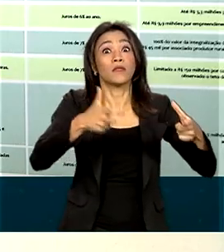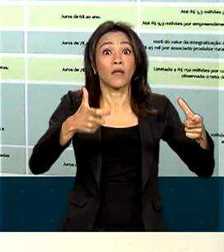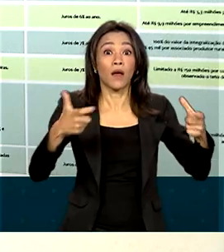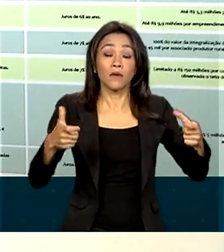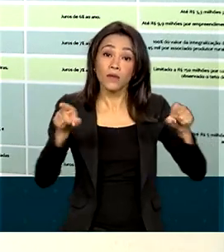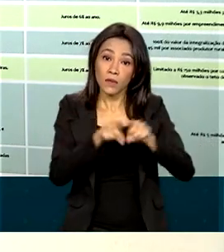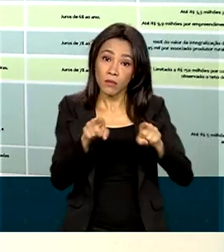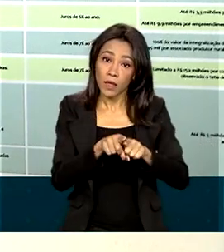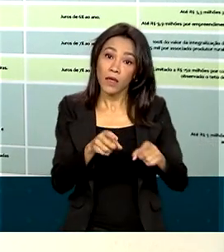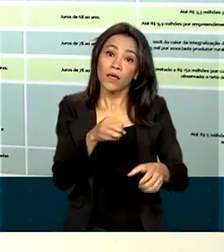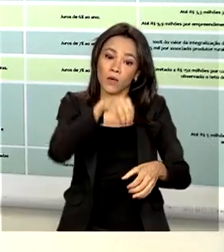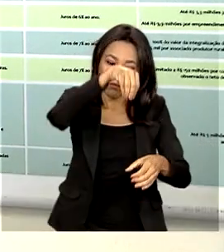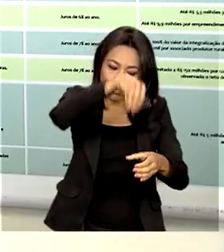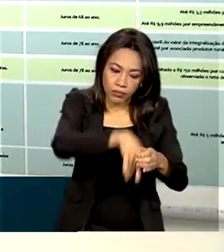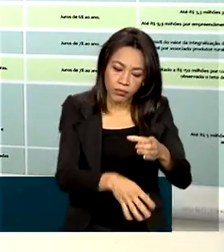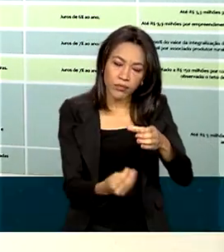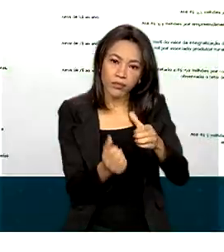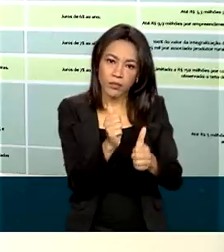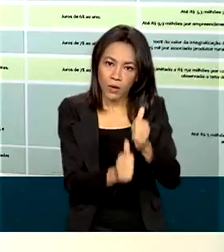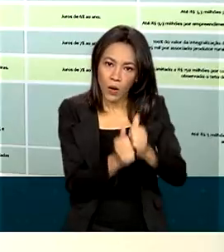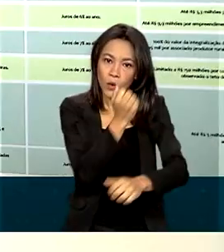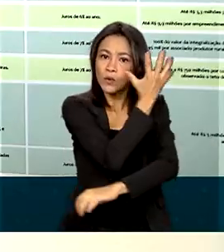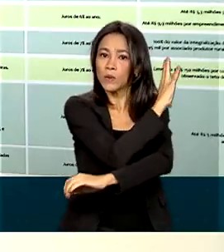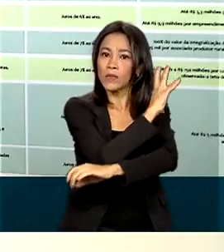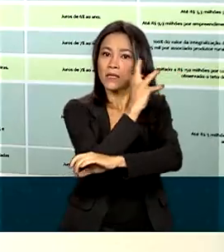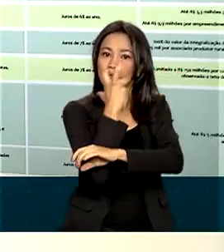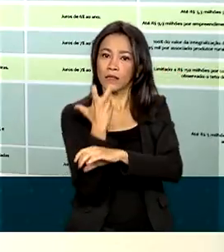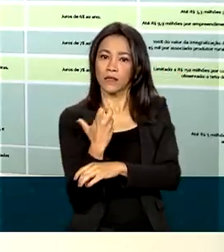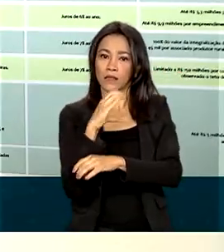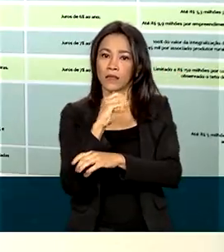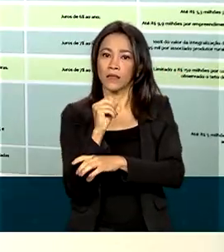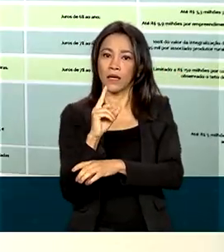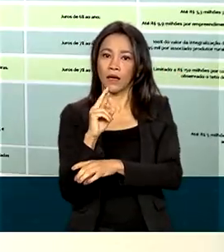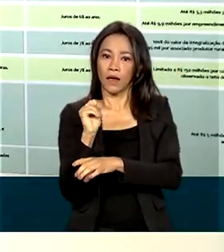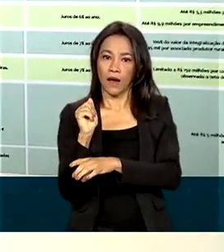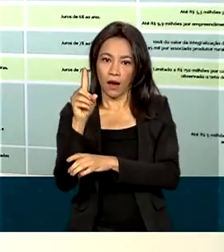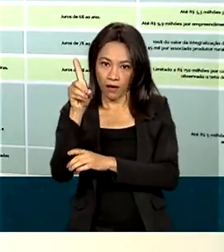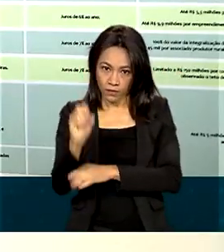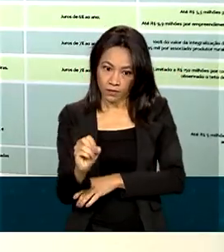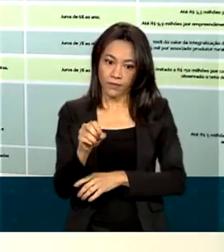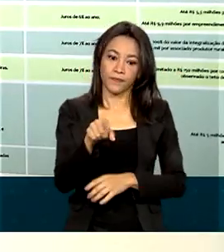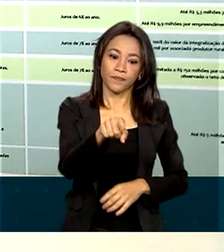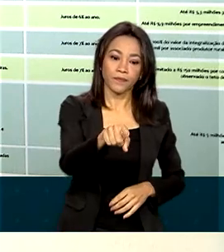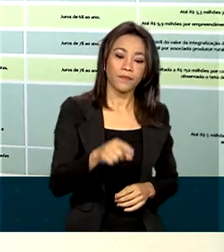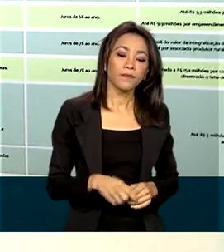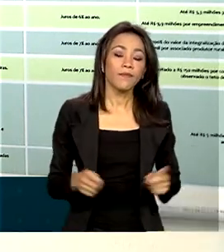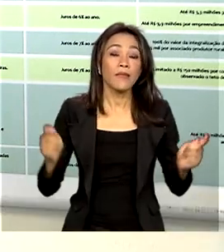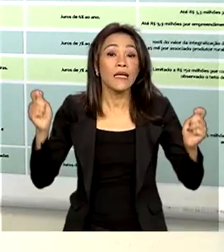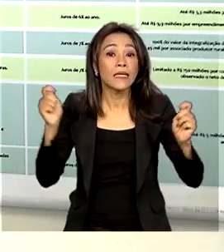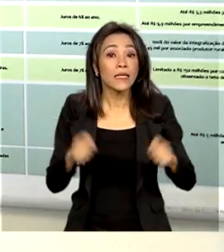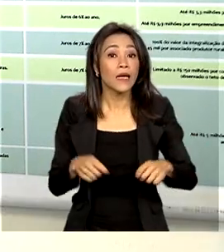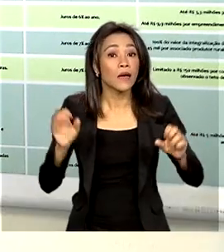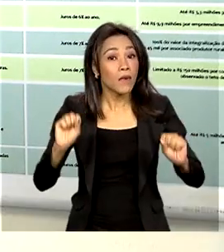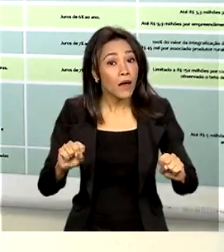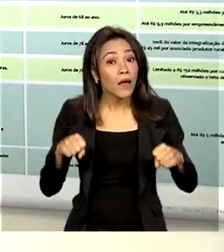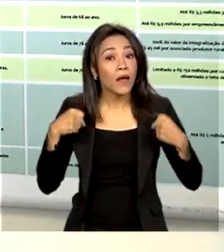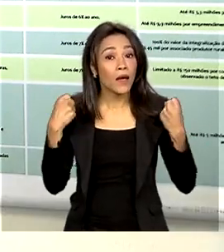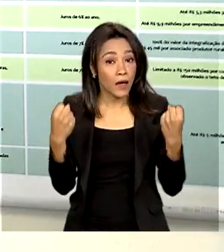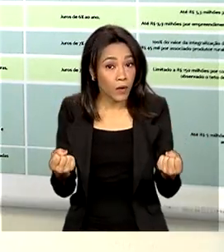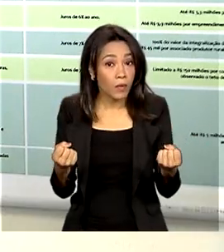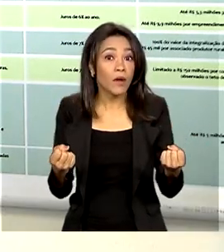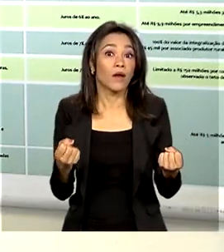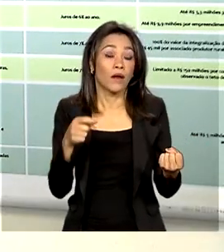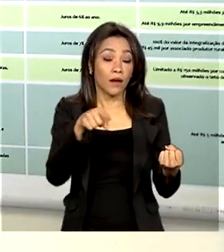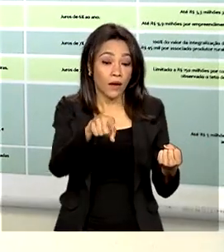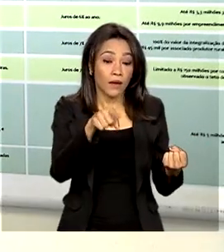Hoje o arroz para o cerrado, ele pode ser usado para recuperação de áreas degradadas e